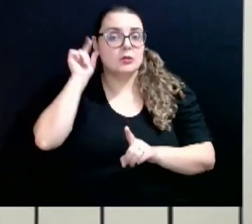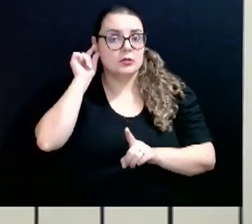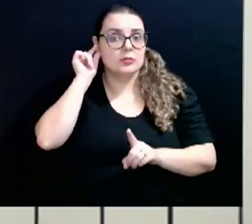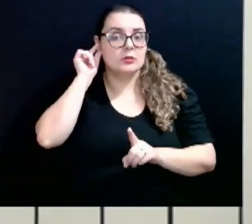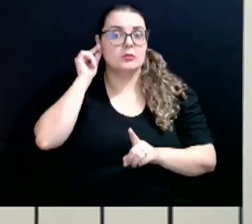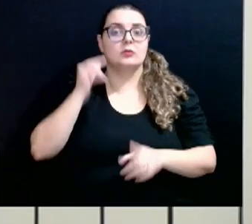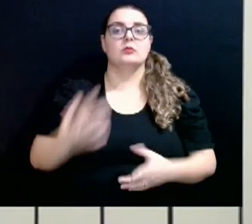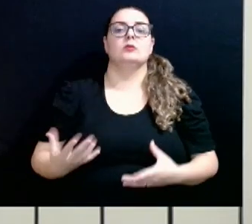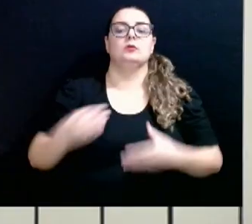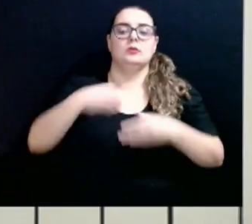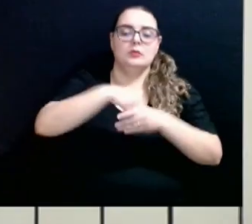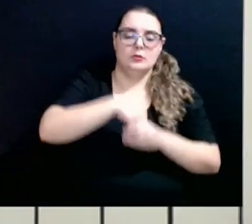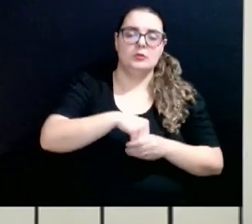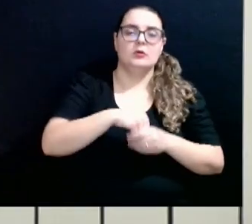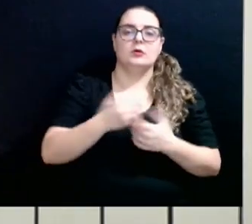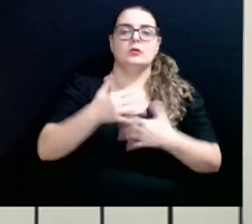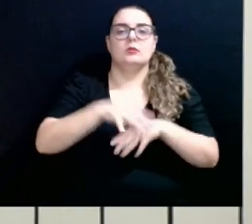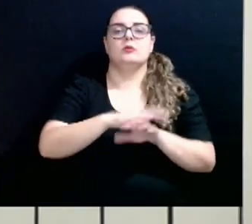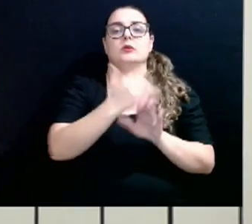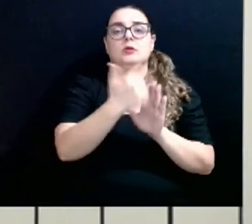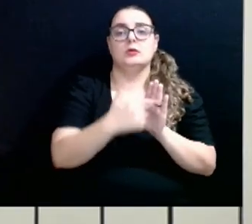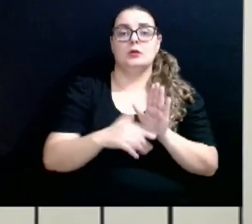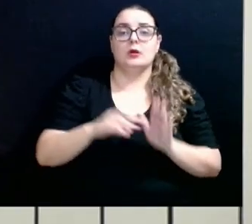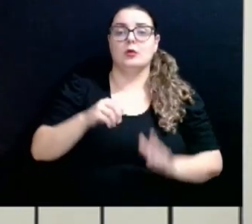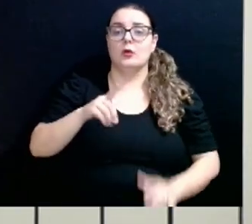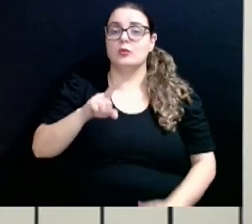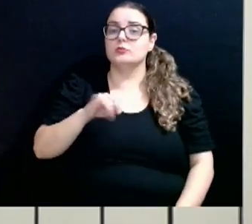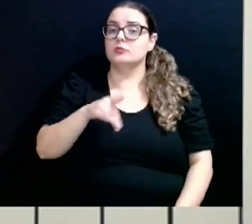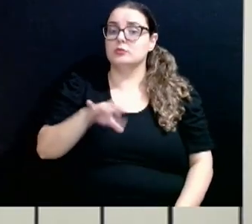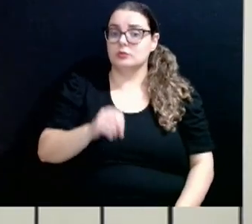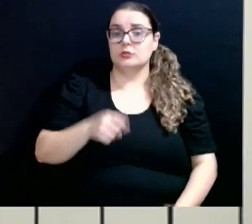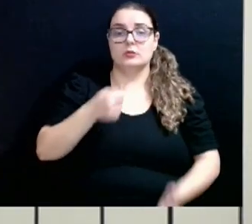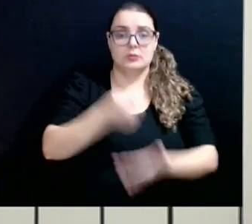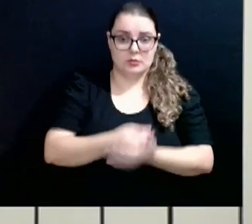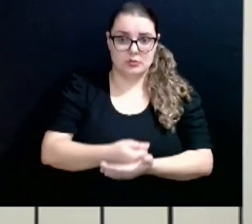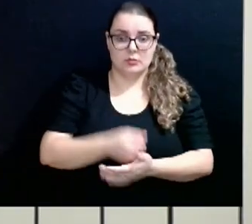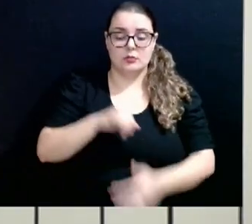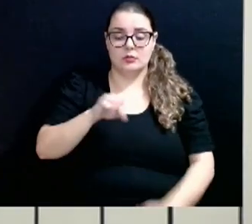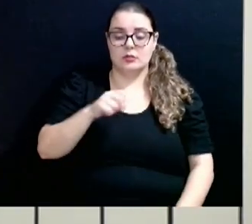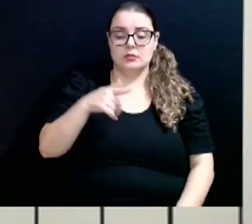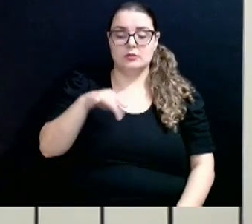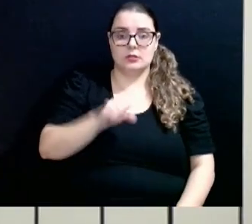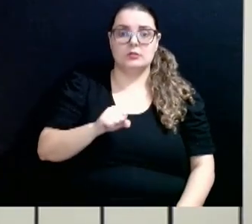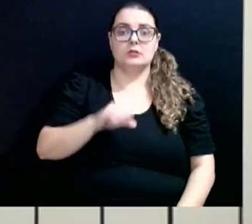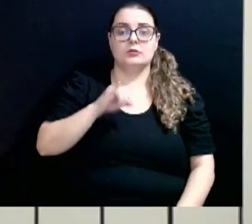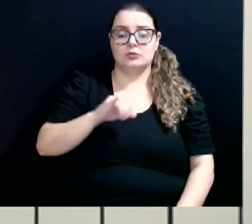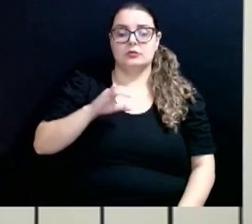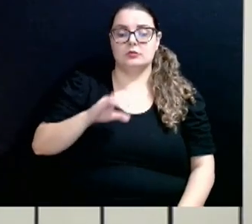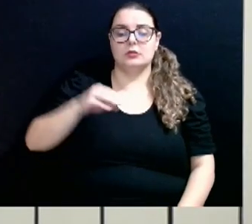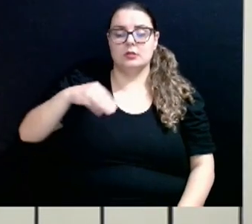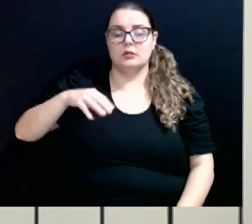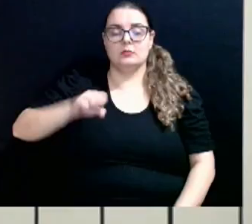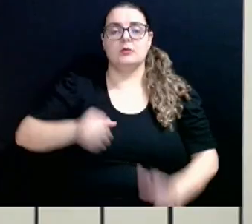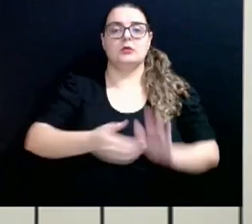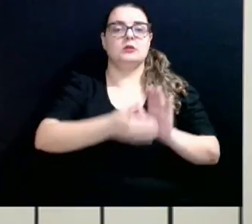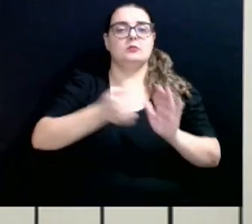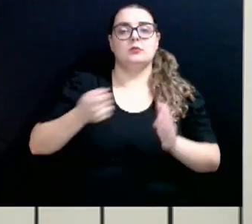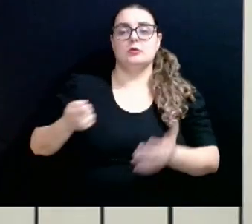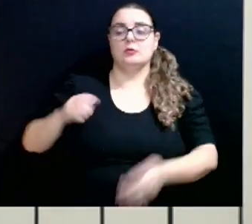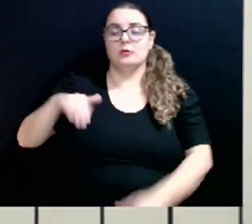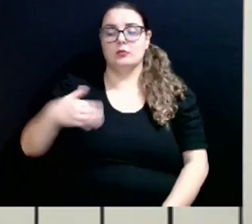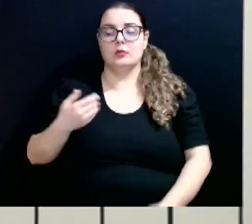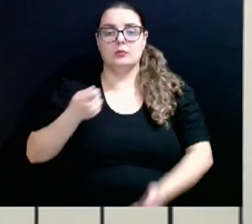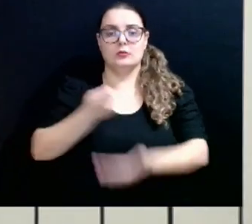incluída na lista de condições que garantem isenção de ICMS na compra de veículos e que